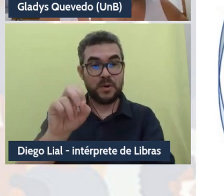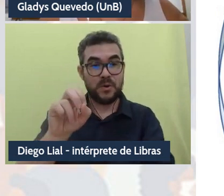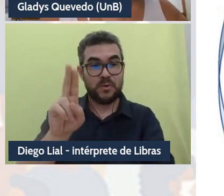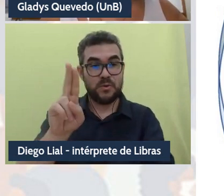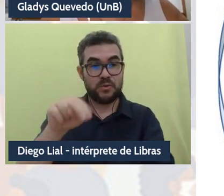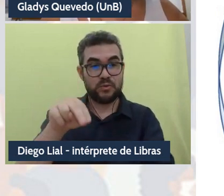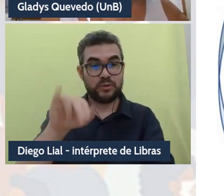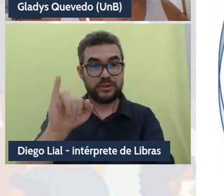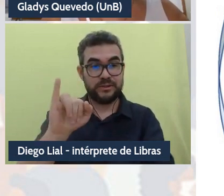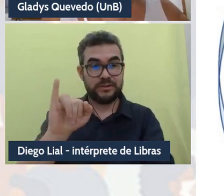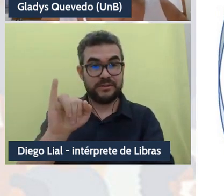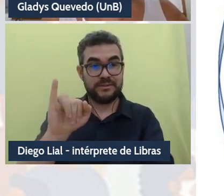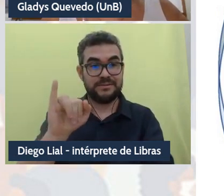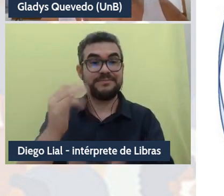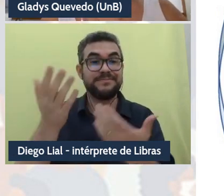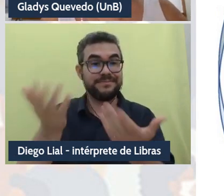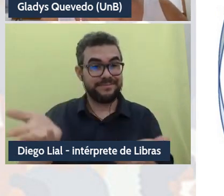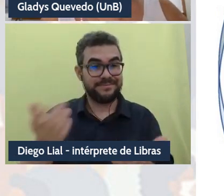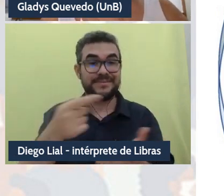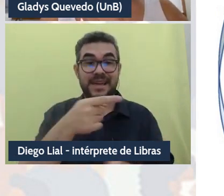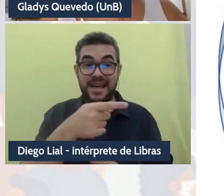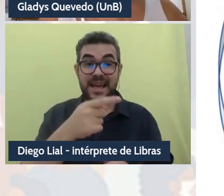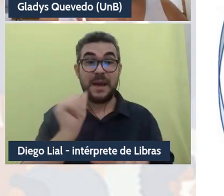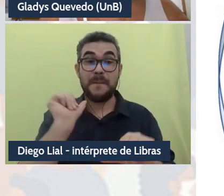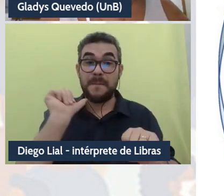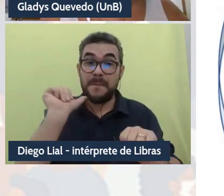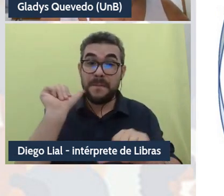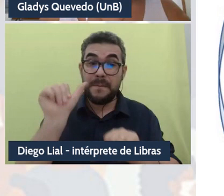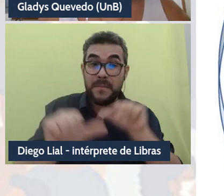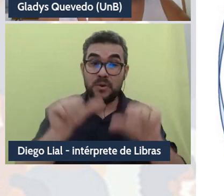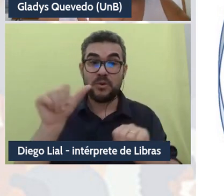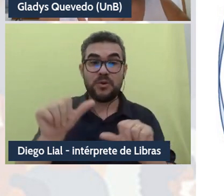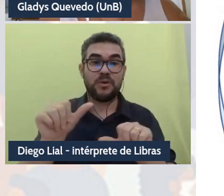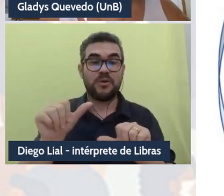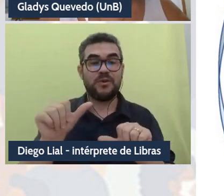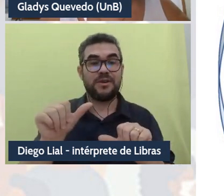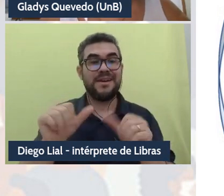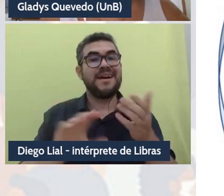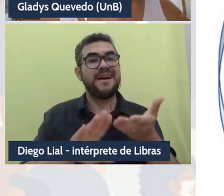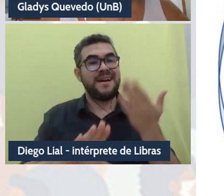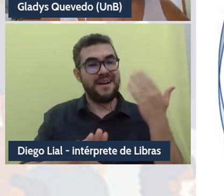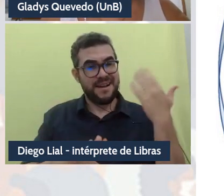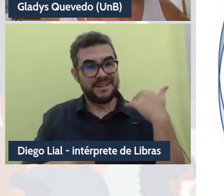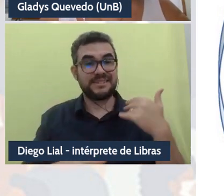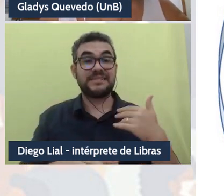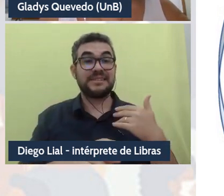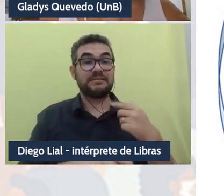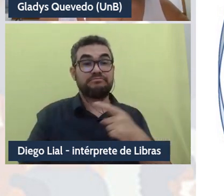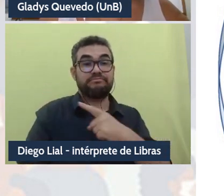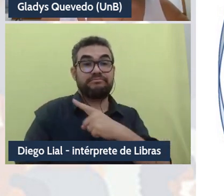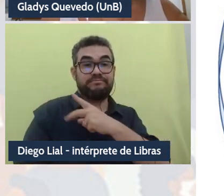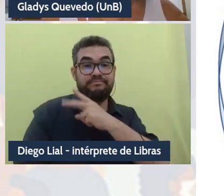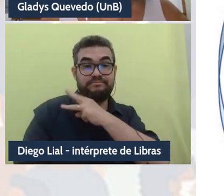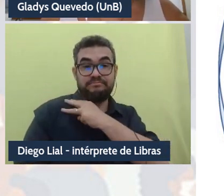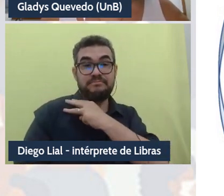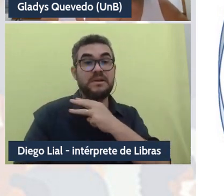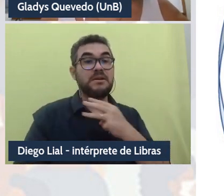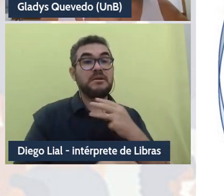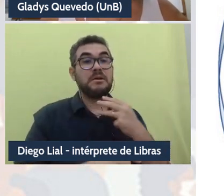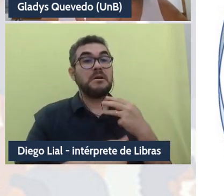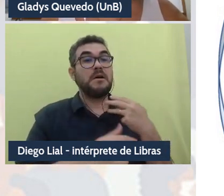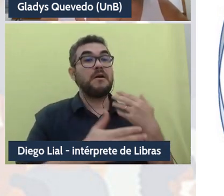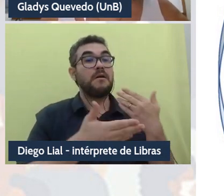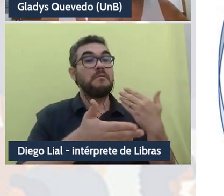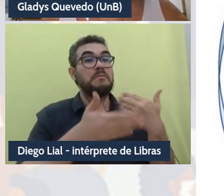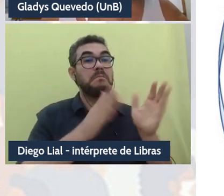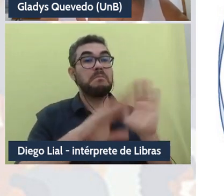exame de saída para ser um exame de entrada. E hoje é o que a gente tem, né? O Enem, na verdade, ele perdeu essa característica